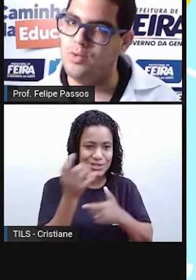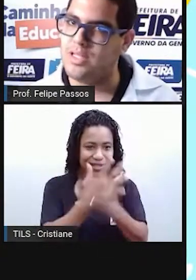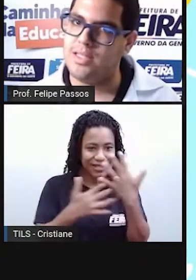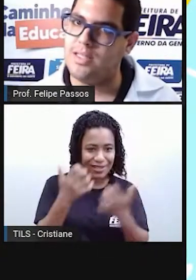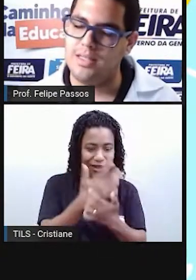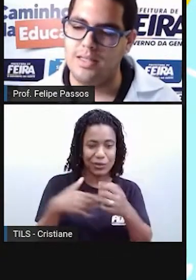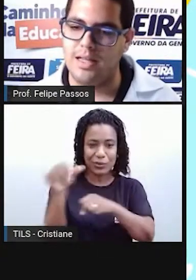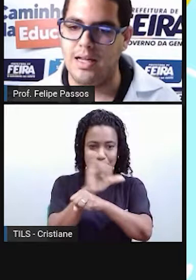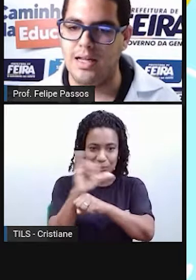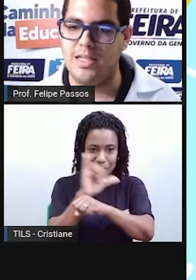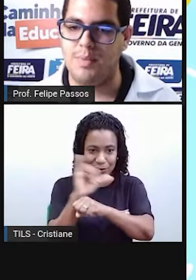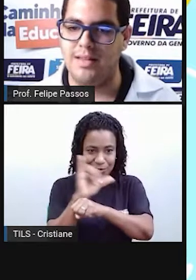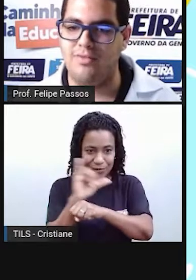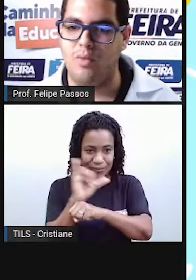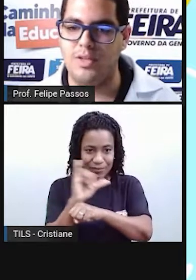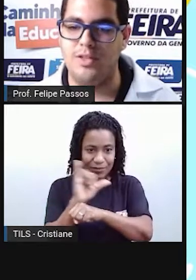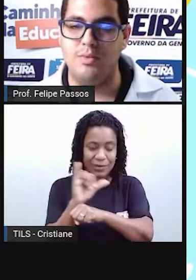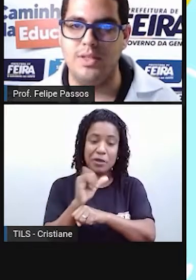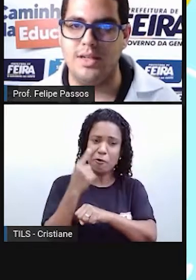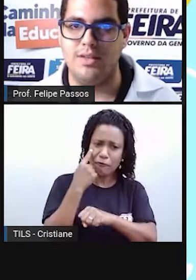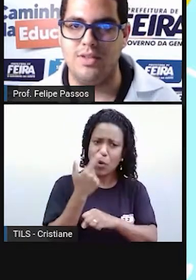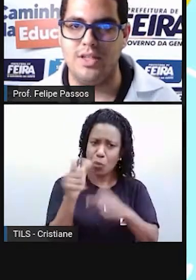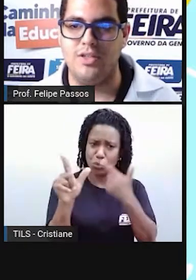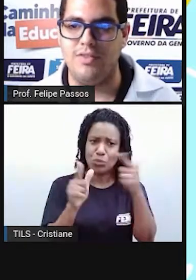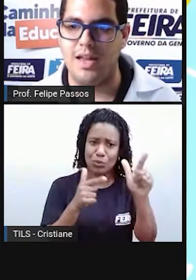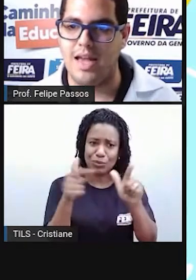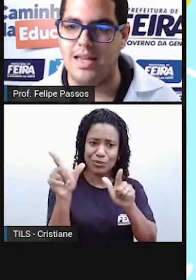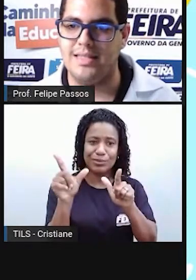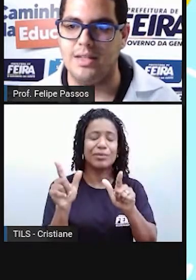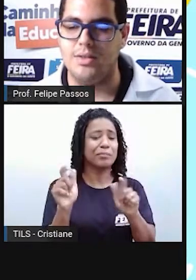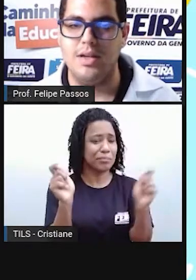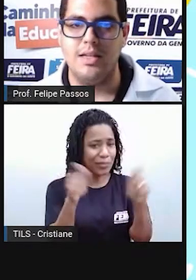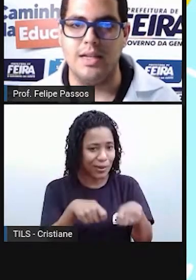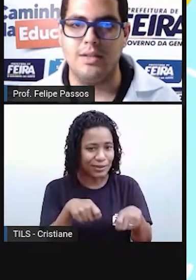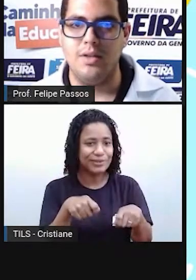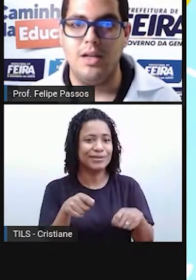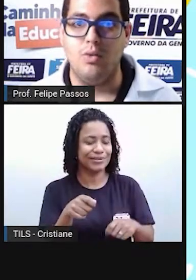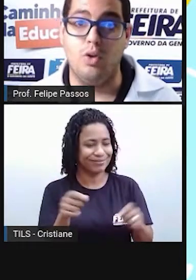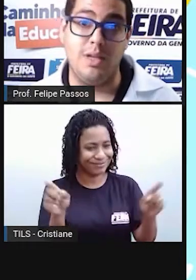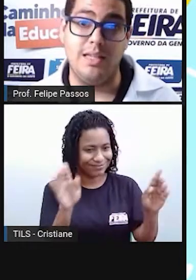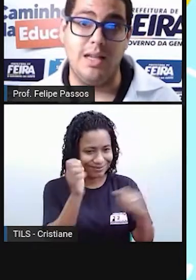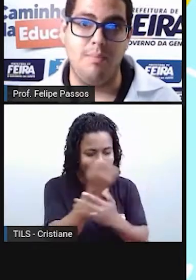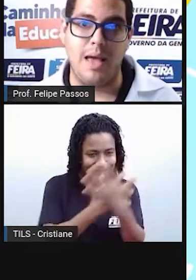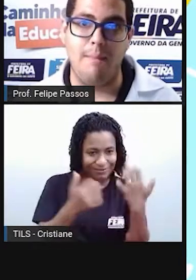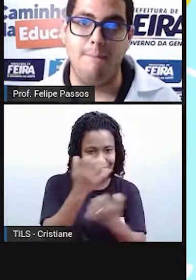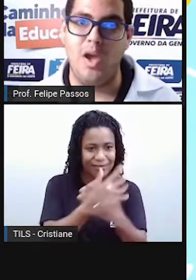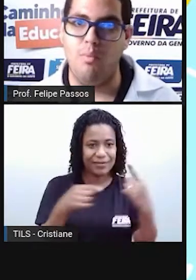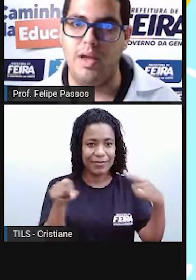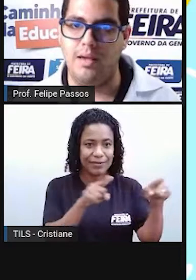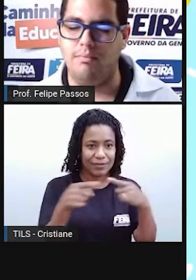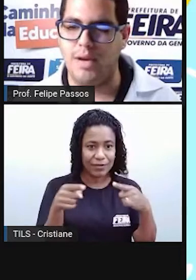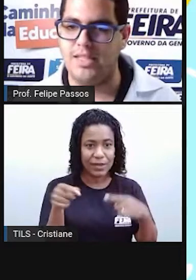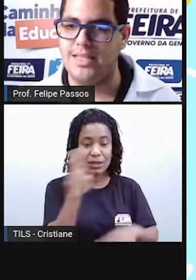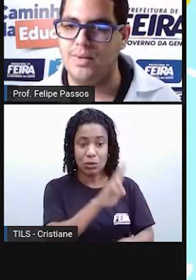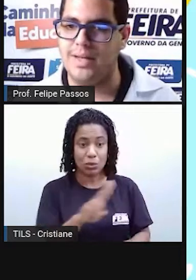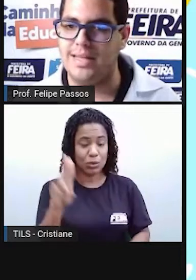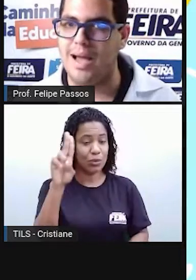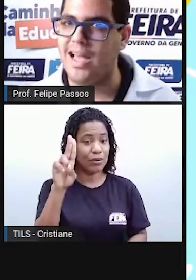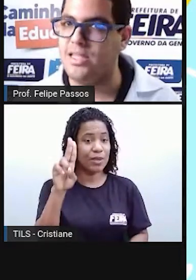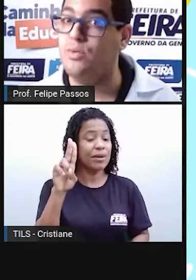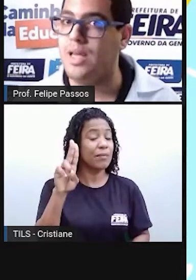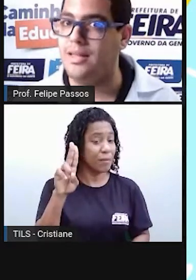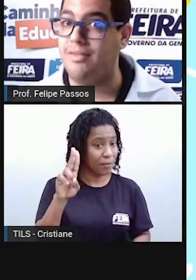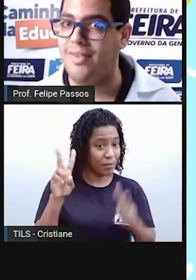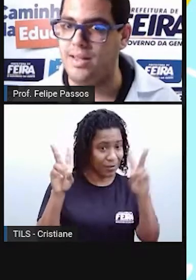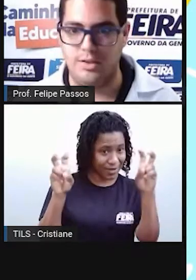YouTube ou nas plataformas de música que vocês tiverem aí acesso, certo? O nome desse clipe é Meu Bem. Presta atenção nas